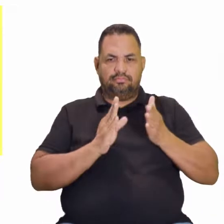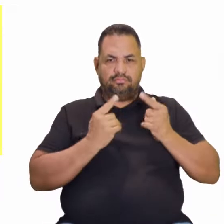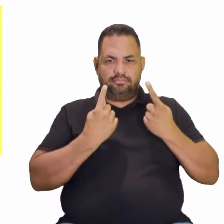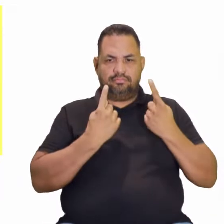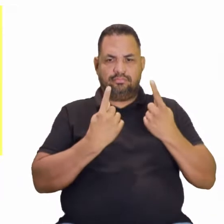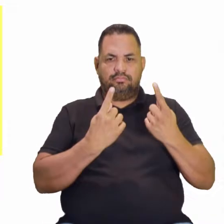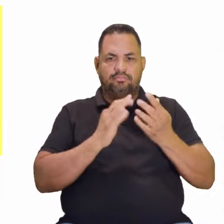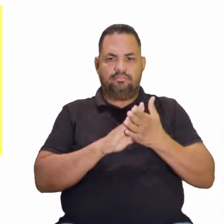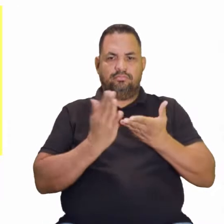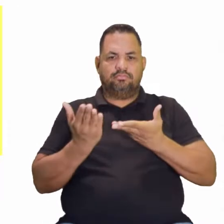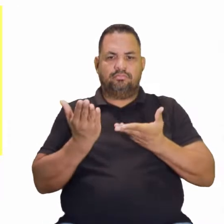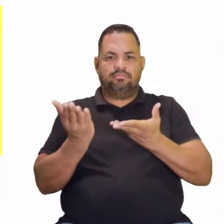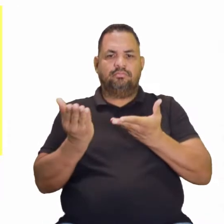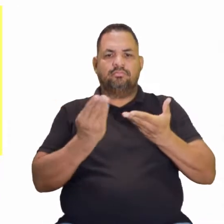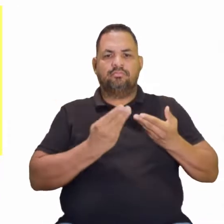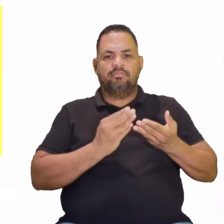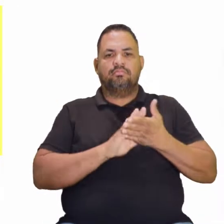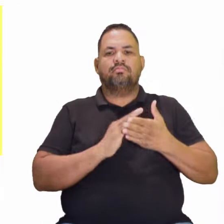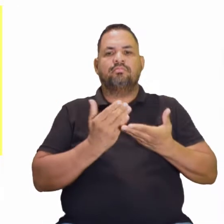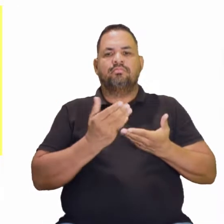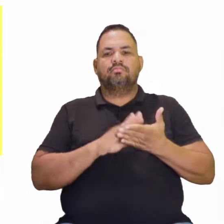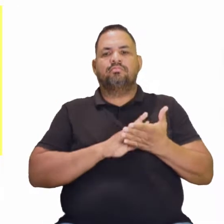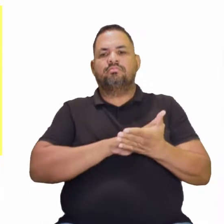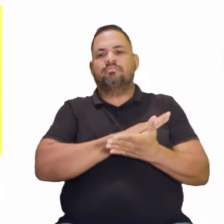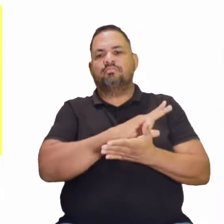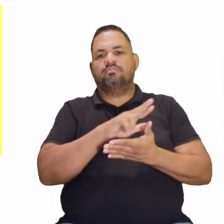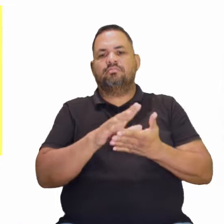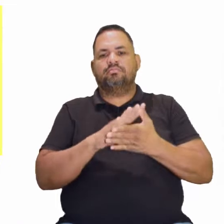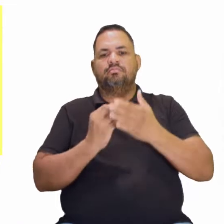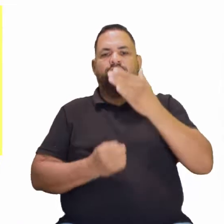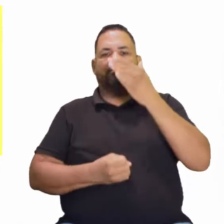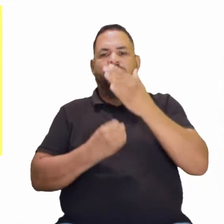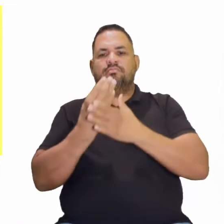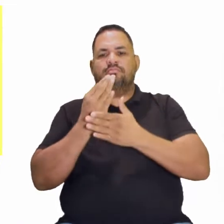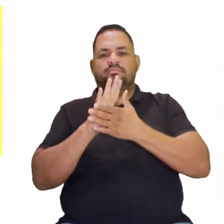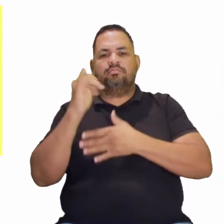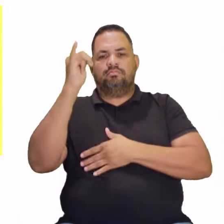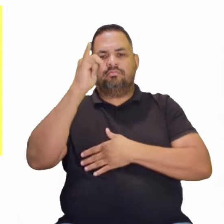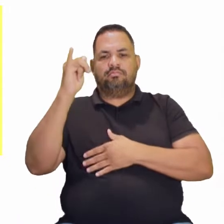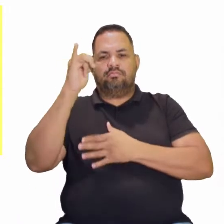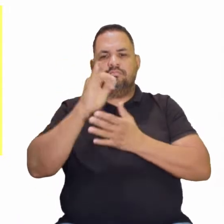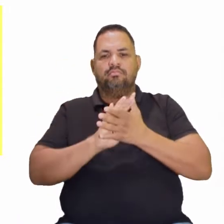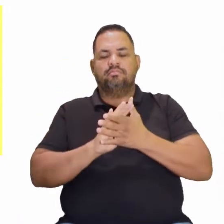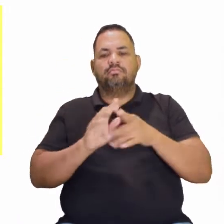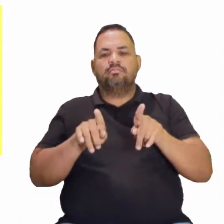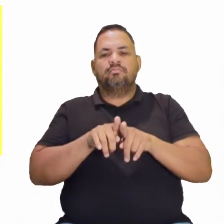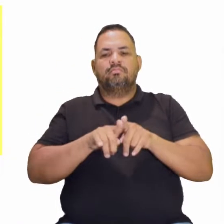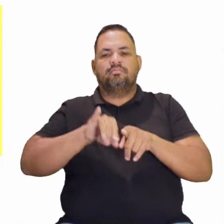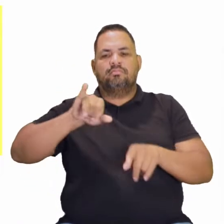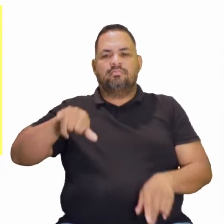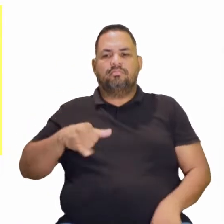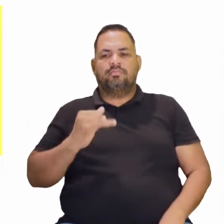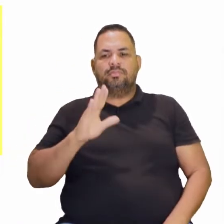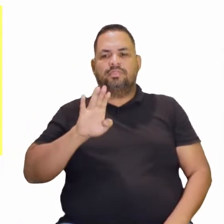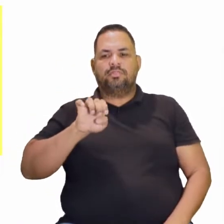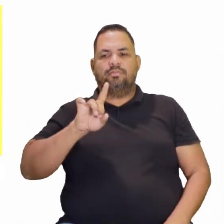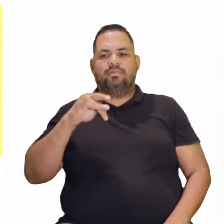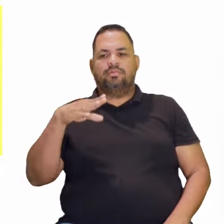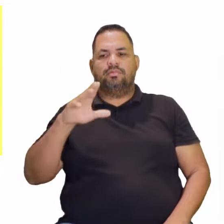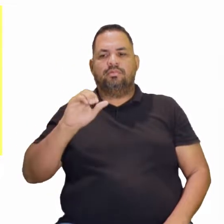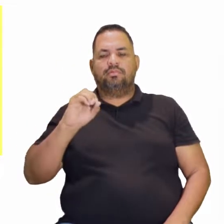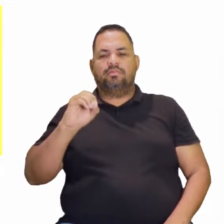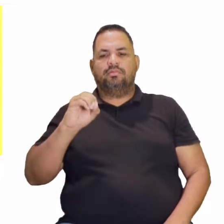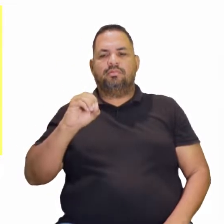recebia milhões de imigrantes de origem italiana, esse grande grupo aqui, e japonesa.